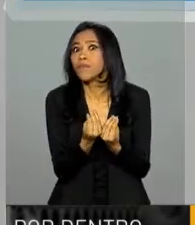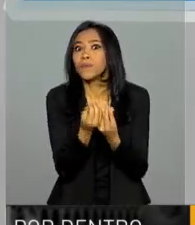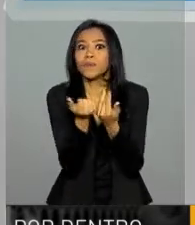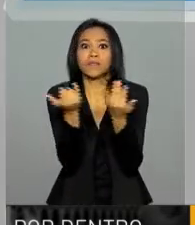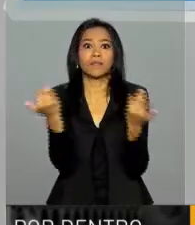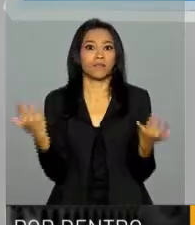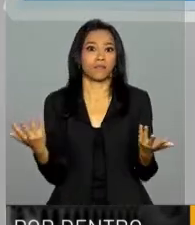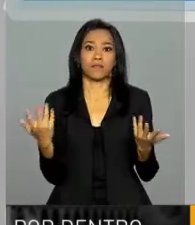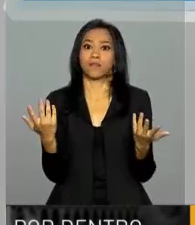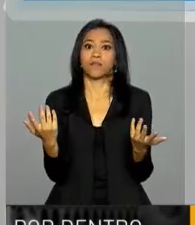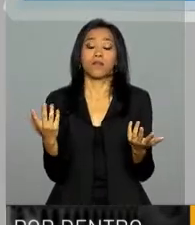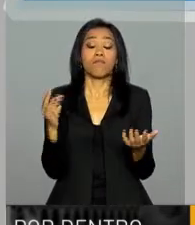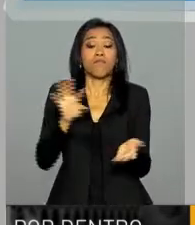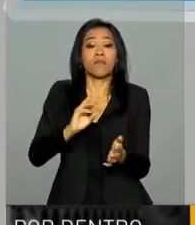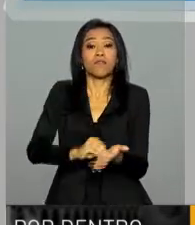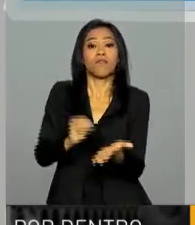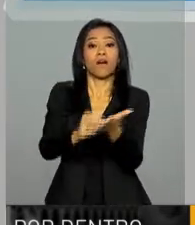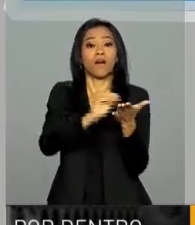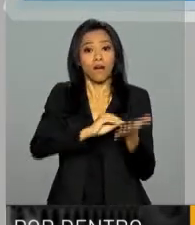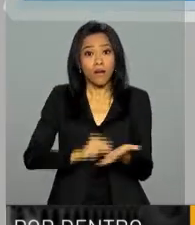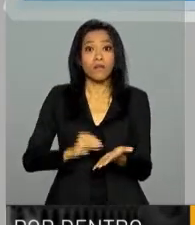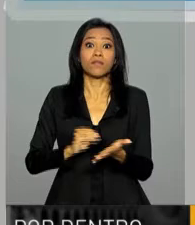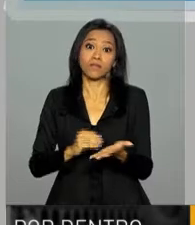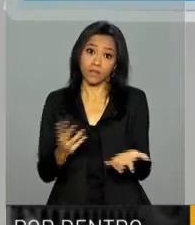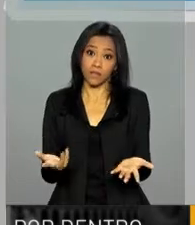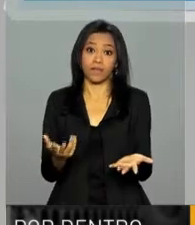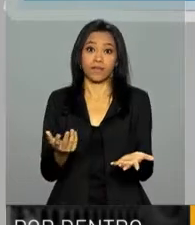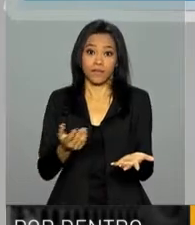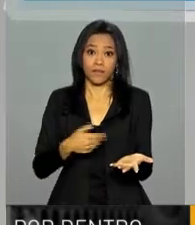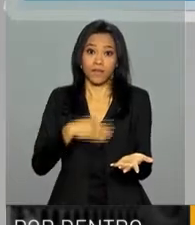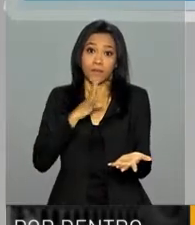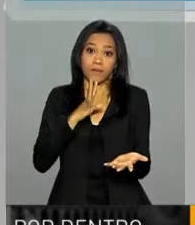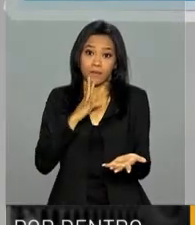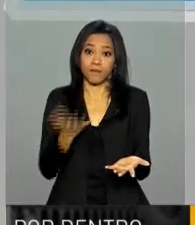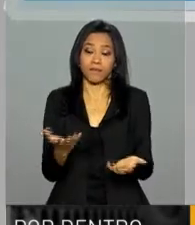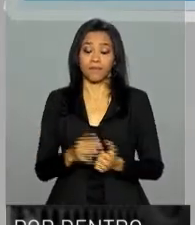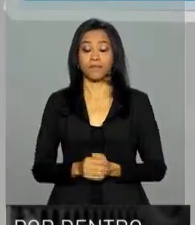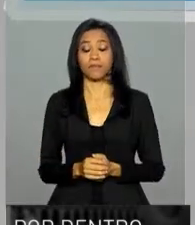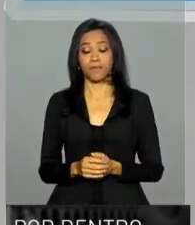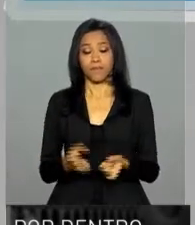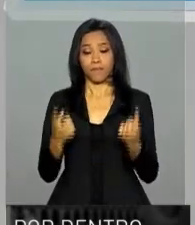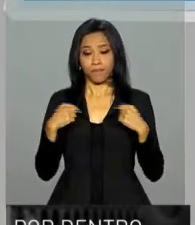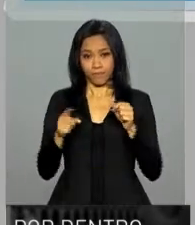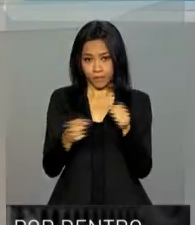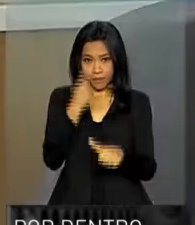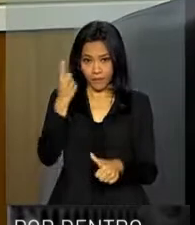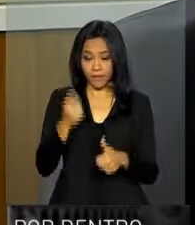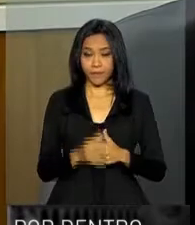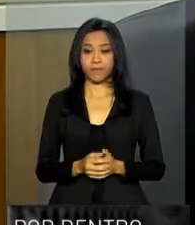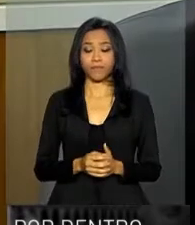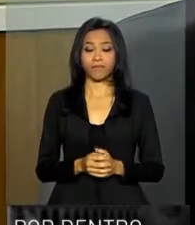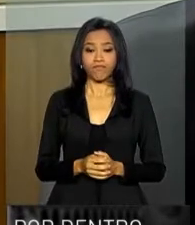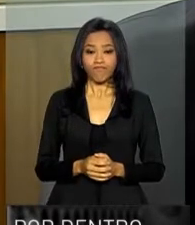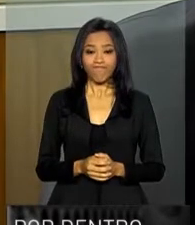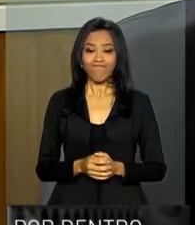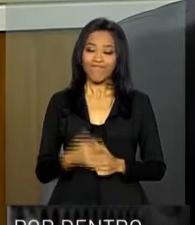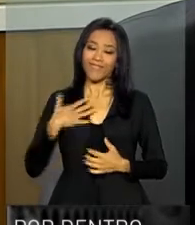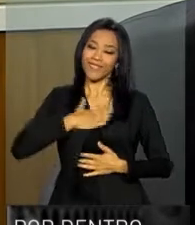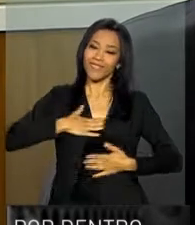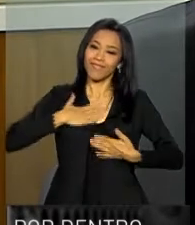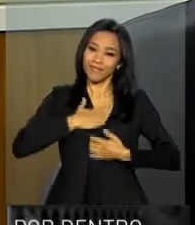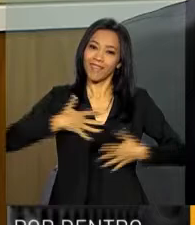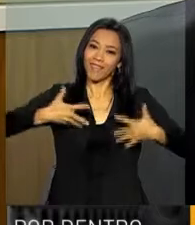visitantes mas que ainda não foi descoberto pelos seus nacionais o primeiro vão ter o número um é uma alegria poder